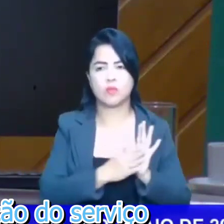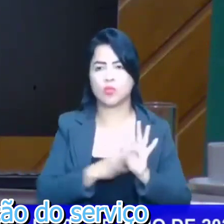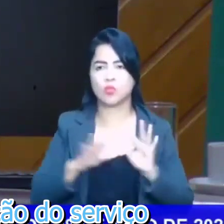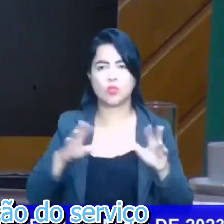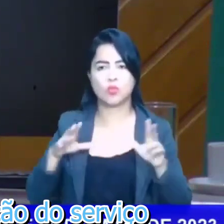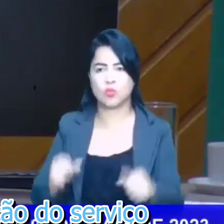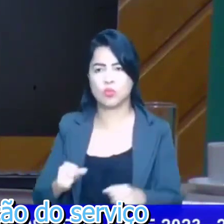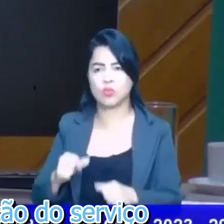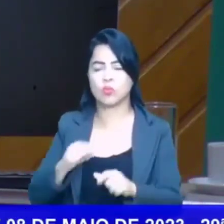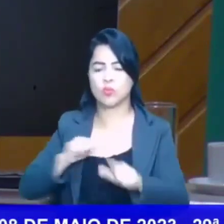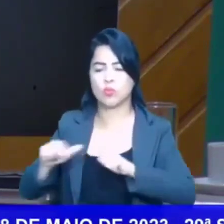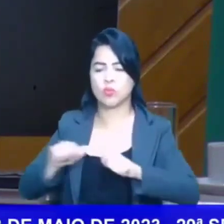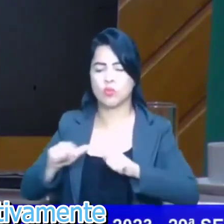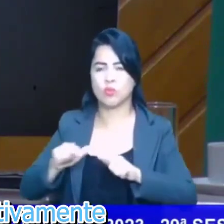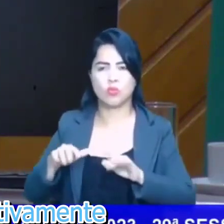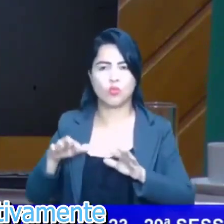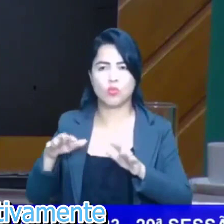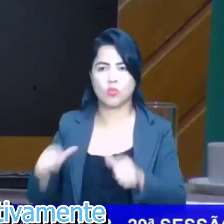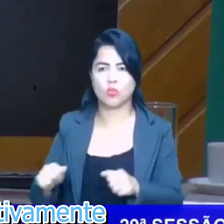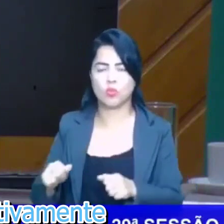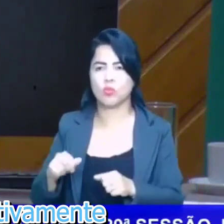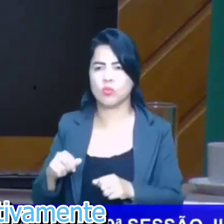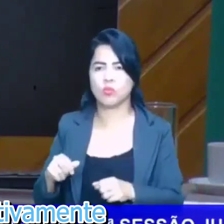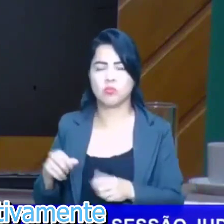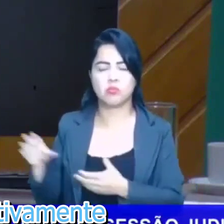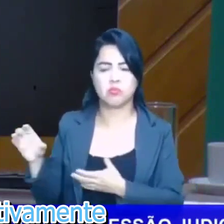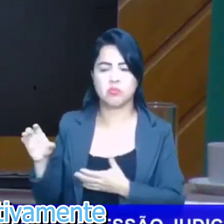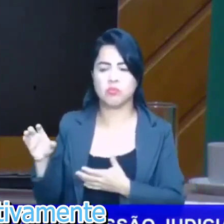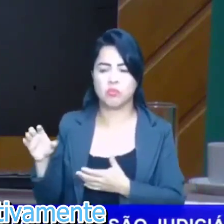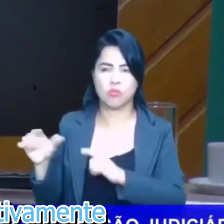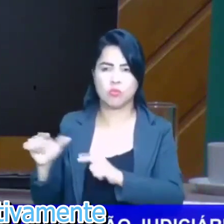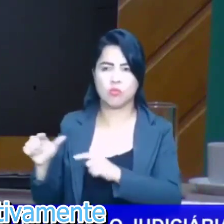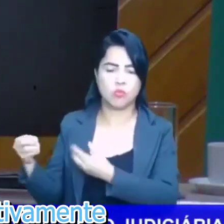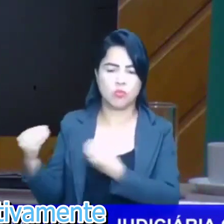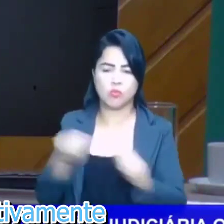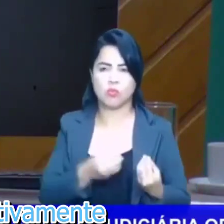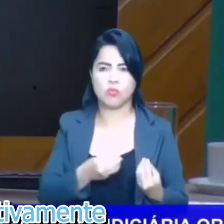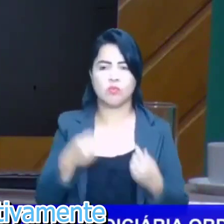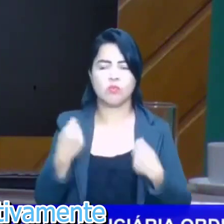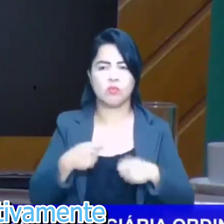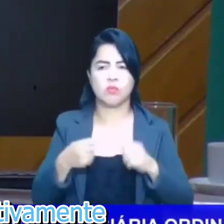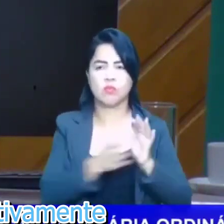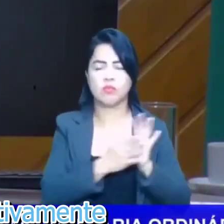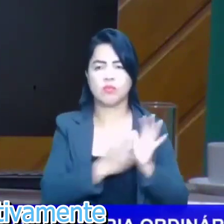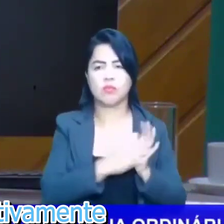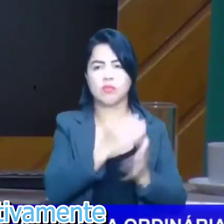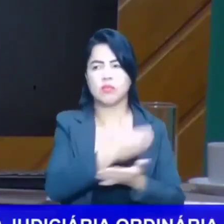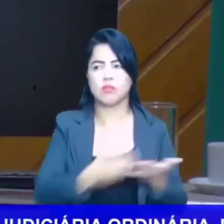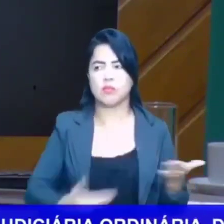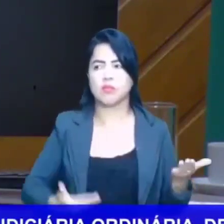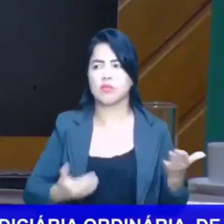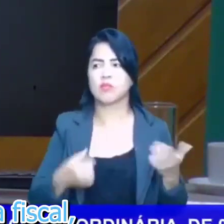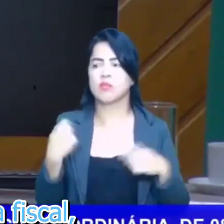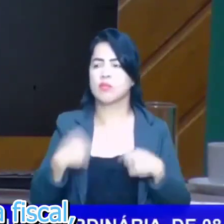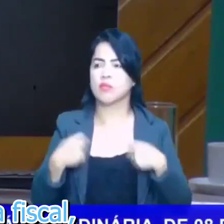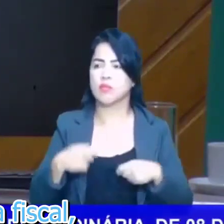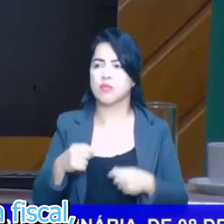do serviço ou a execução, a entrega do bem do serviço deve ser efetivamente